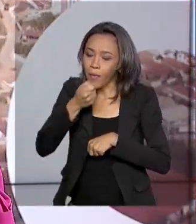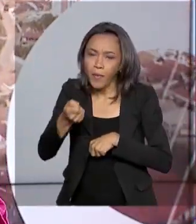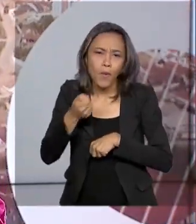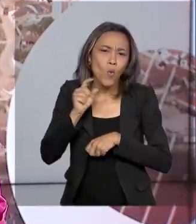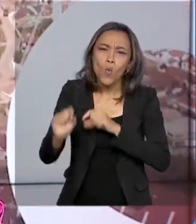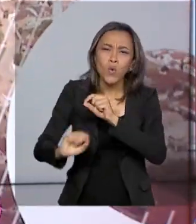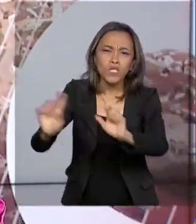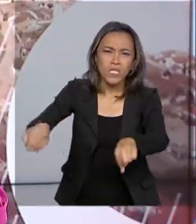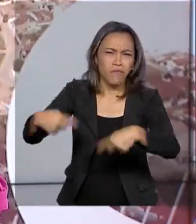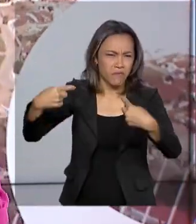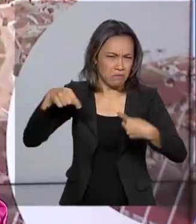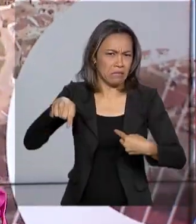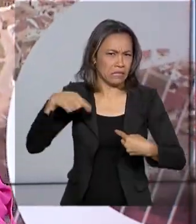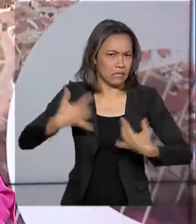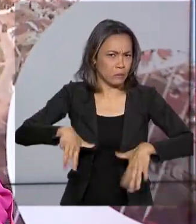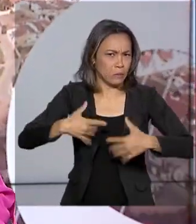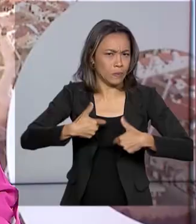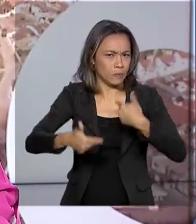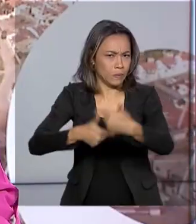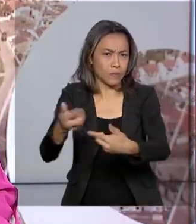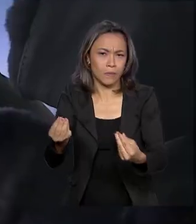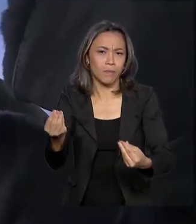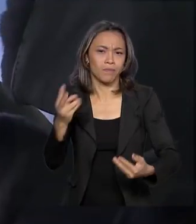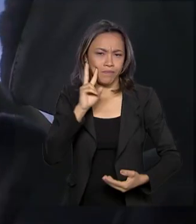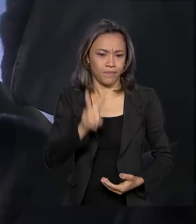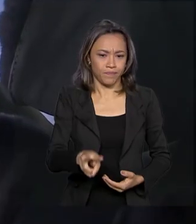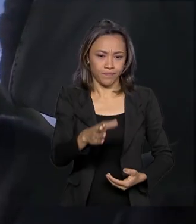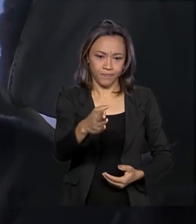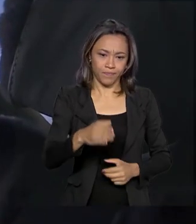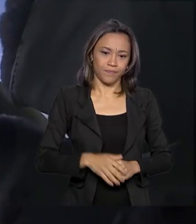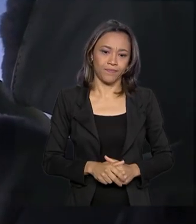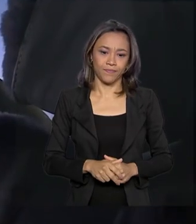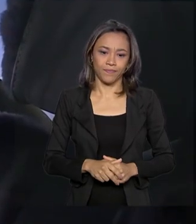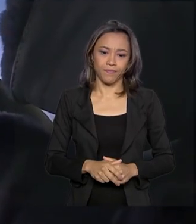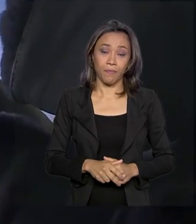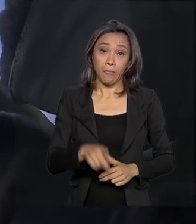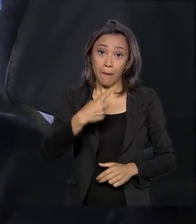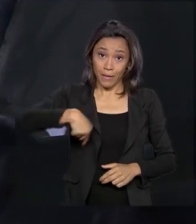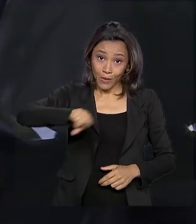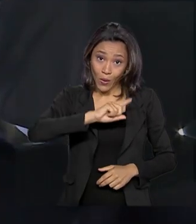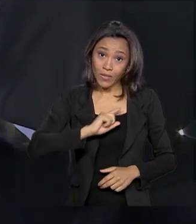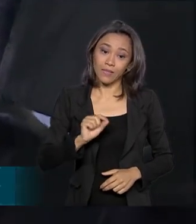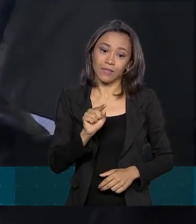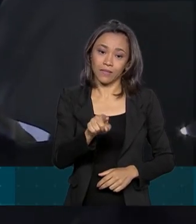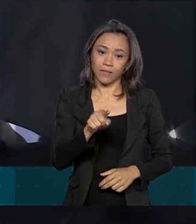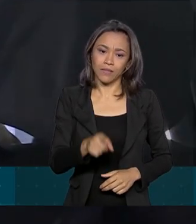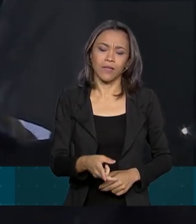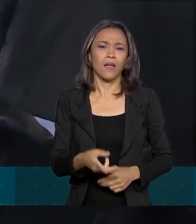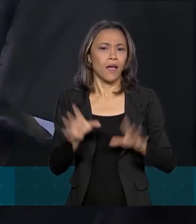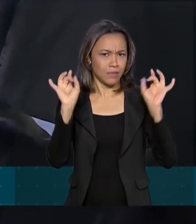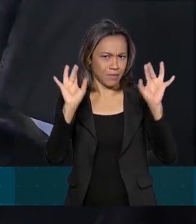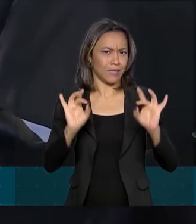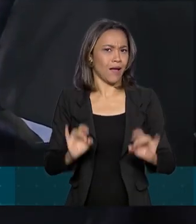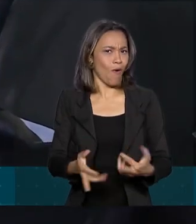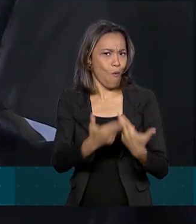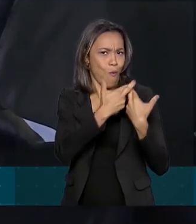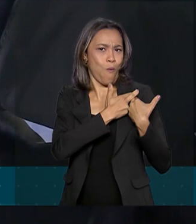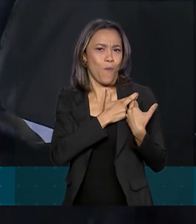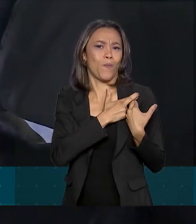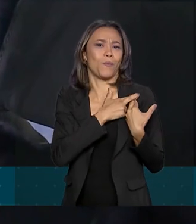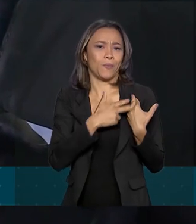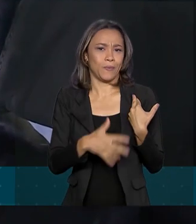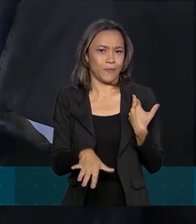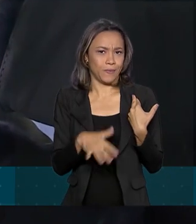sobre o desafio nesta missão. Vamos ouvir. Hoje é uma missão especial, porque